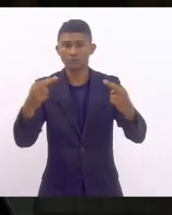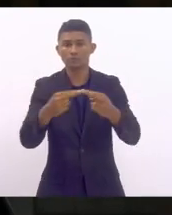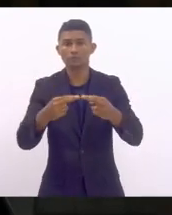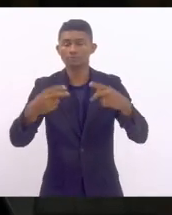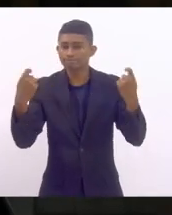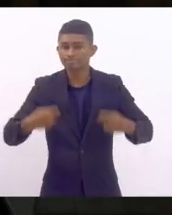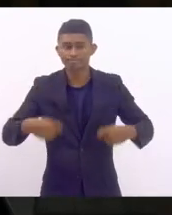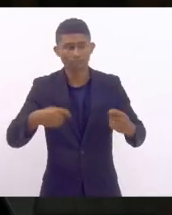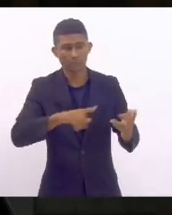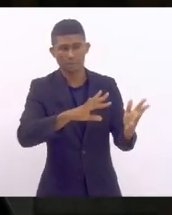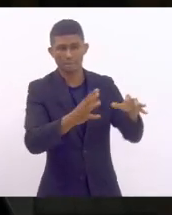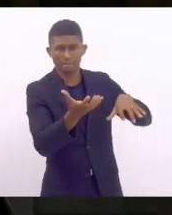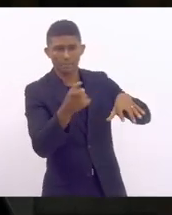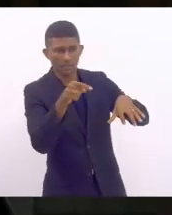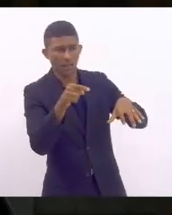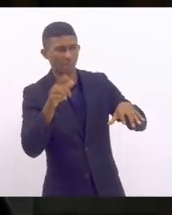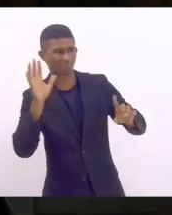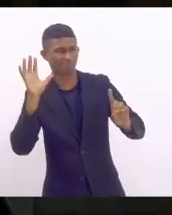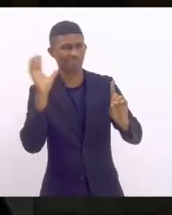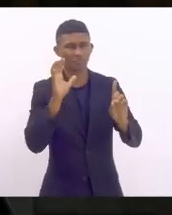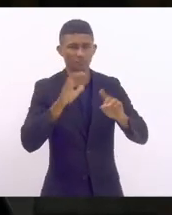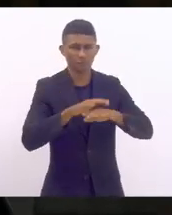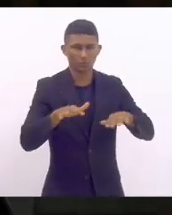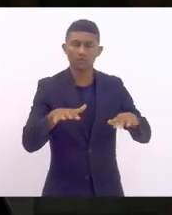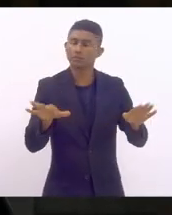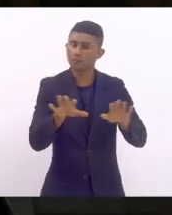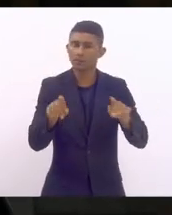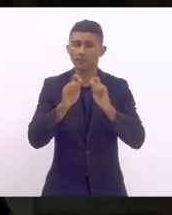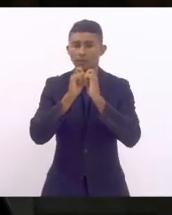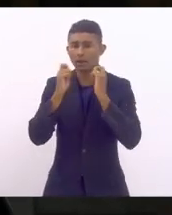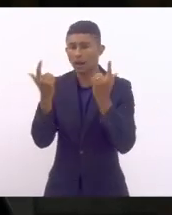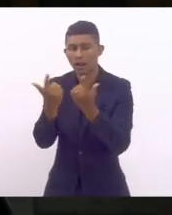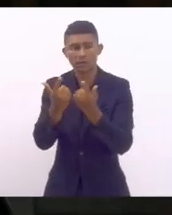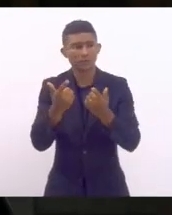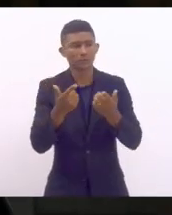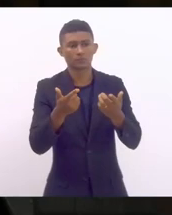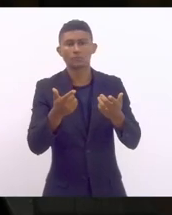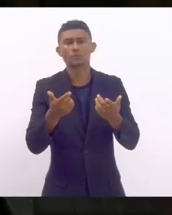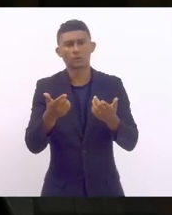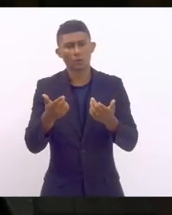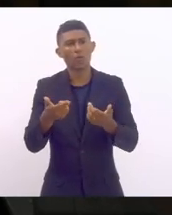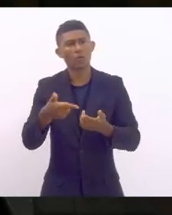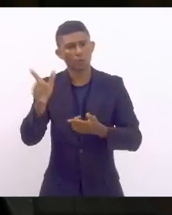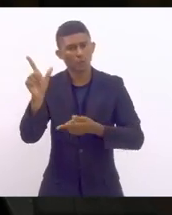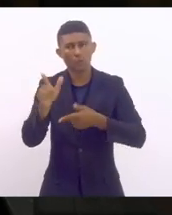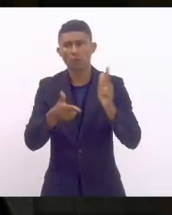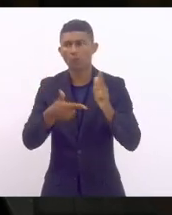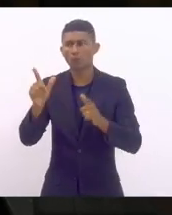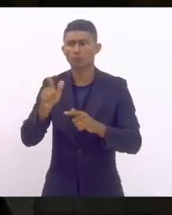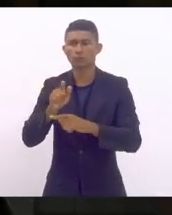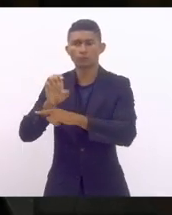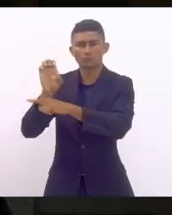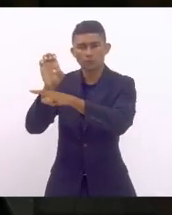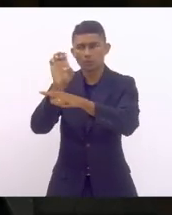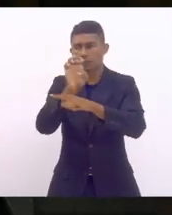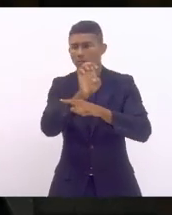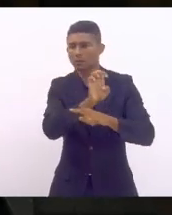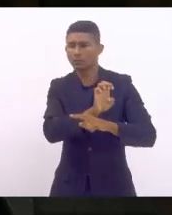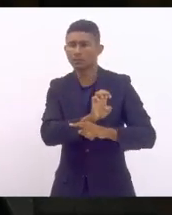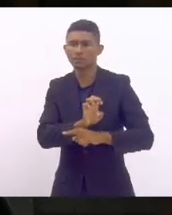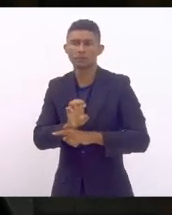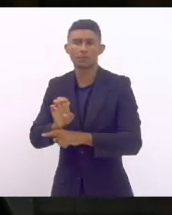não em Brasília mas também espero que outras escadas parlamentares Professor Eduardo Professor Roberto e outras escadas parlamentares